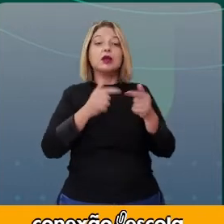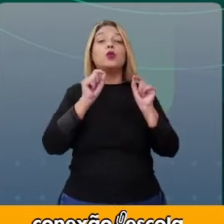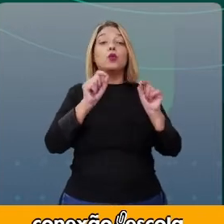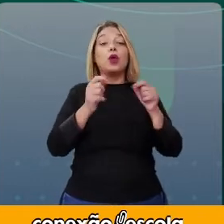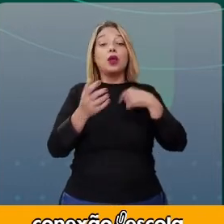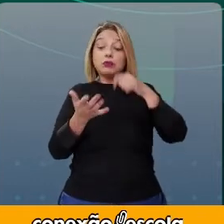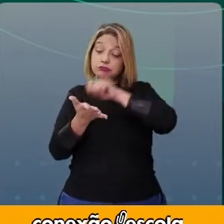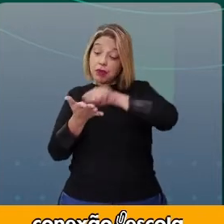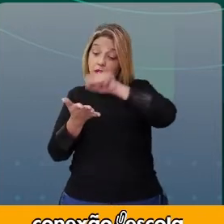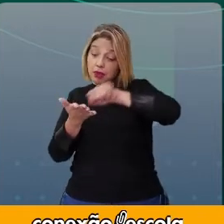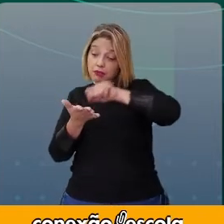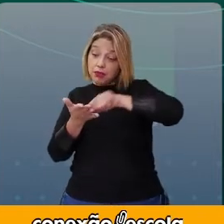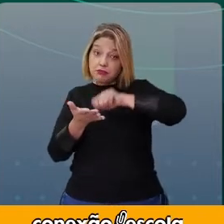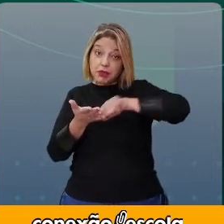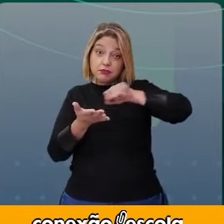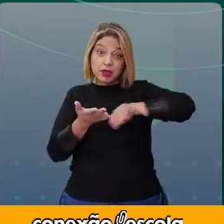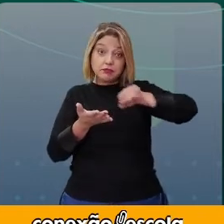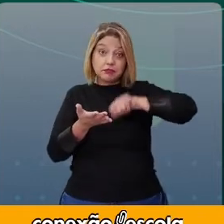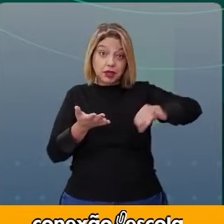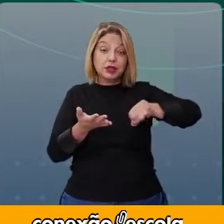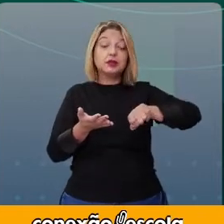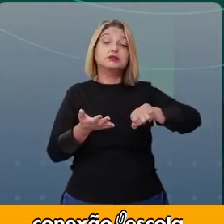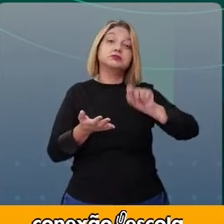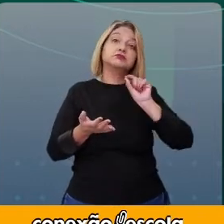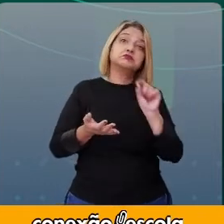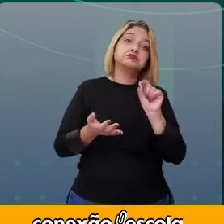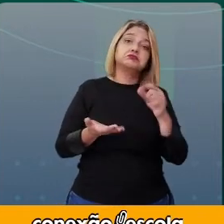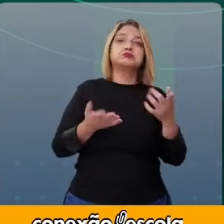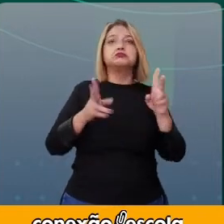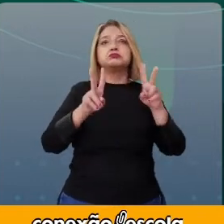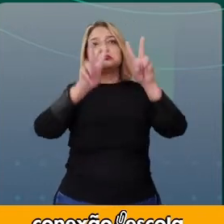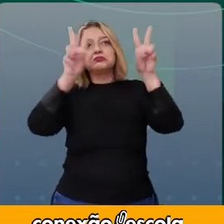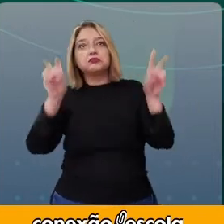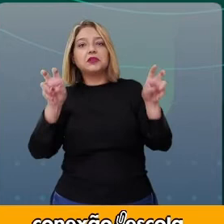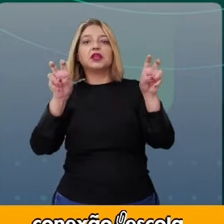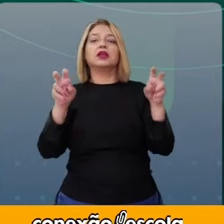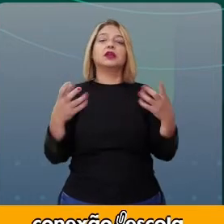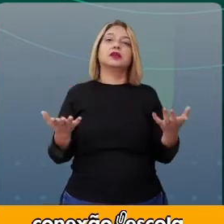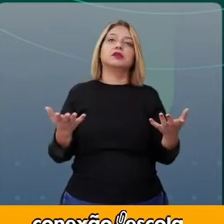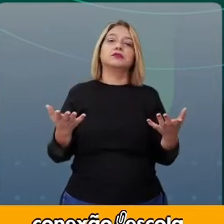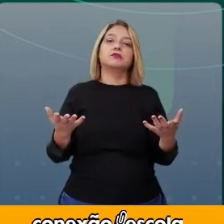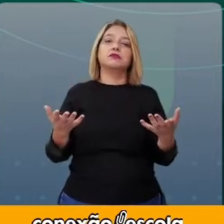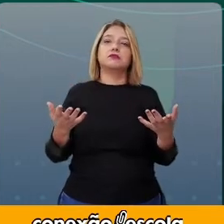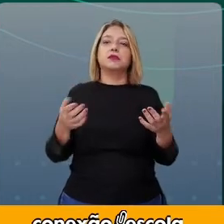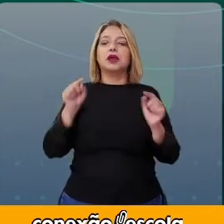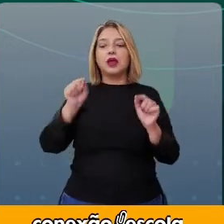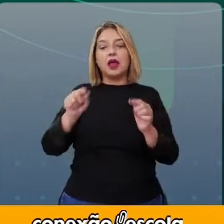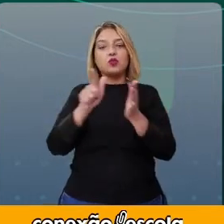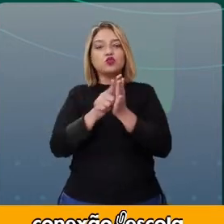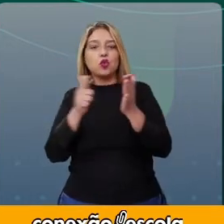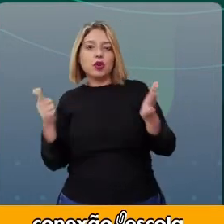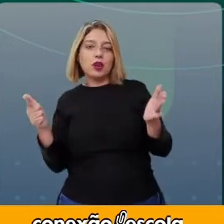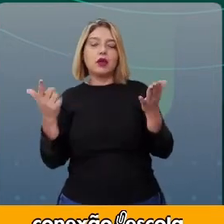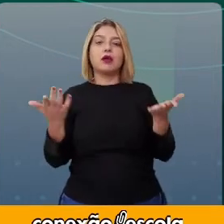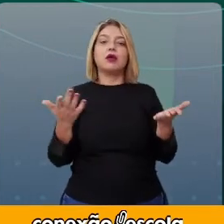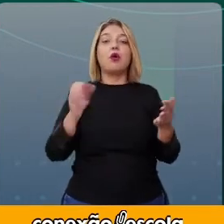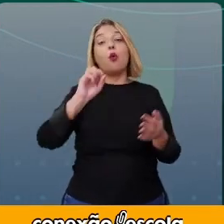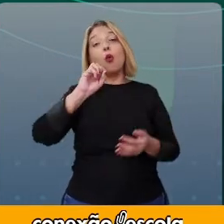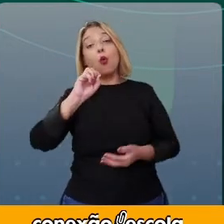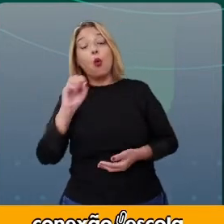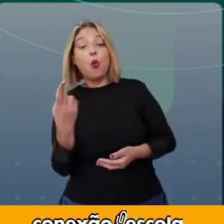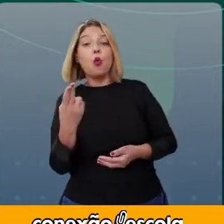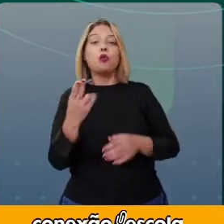que o leitor possa escrever a respeito de um tema que foi tratado naquele veículo de comunicação, até mesmo um